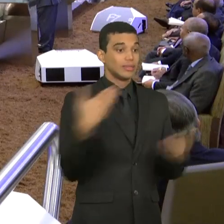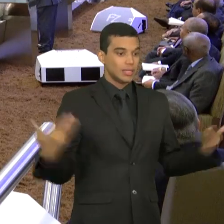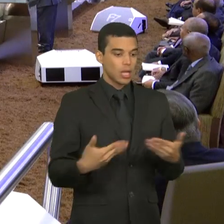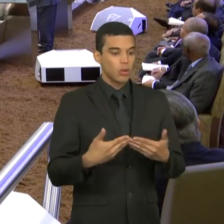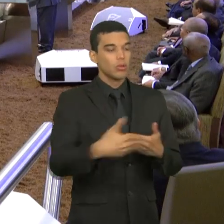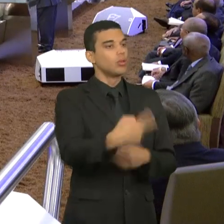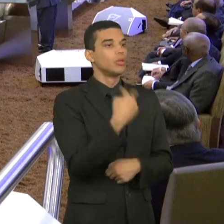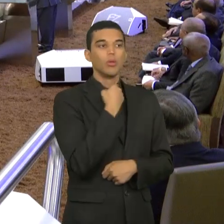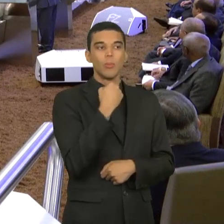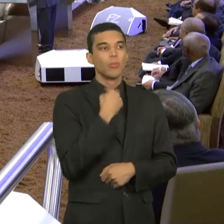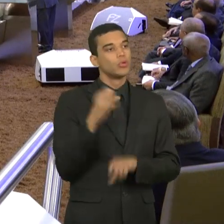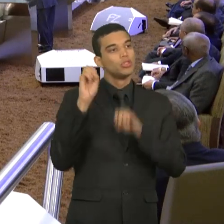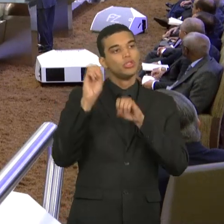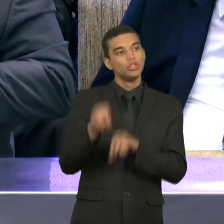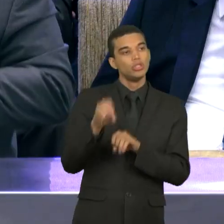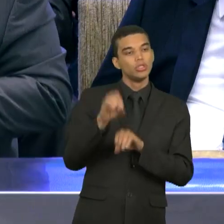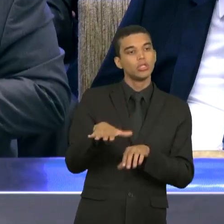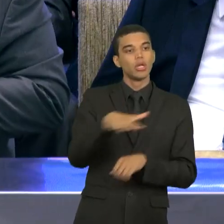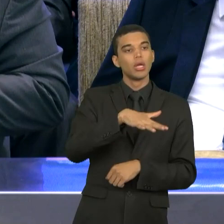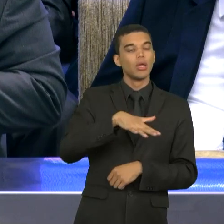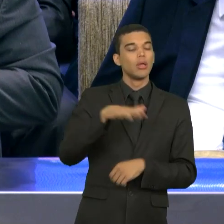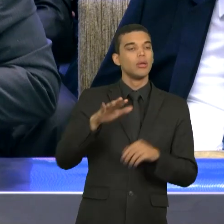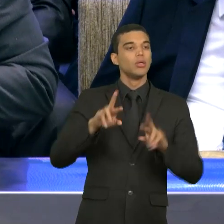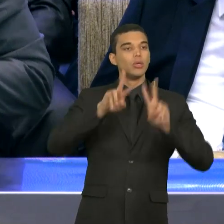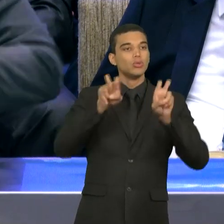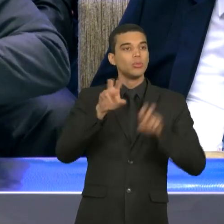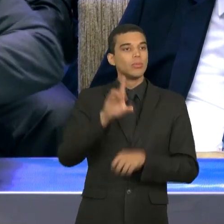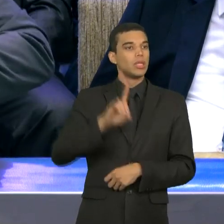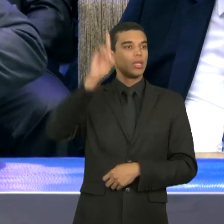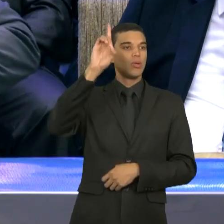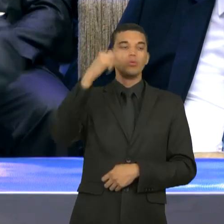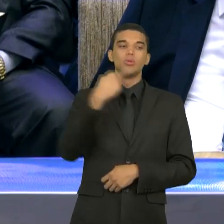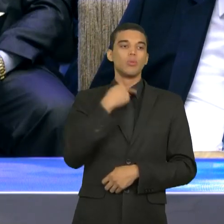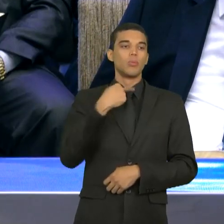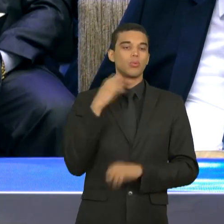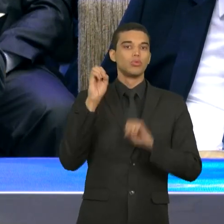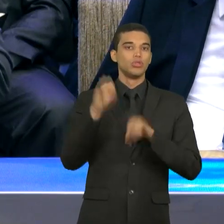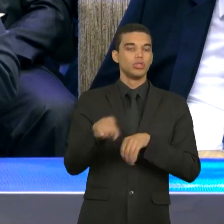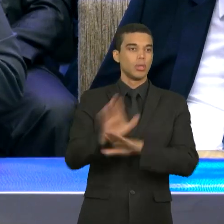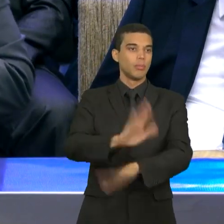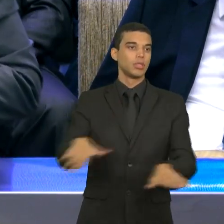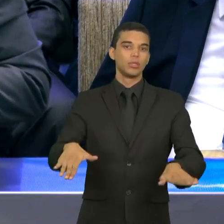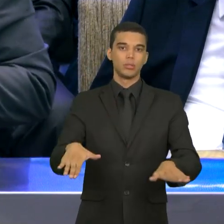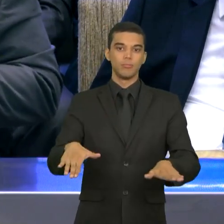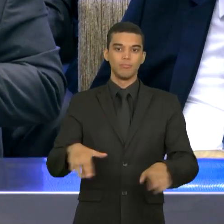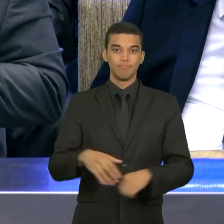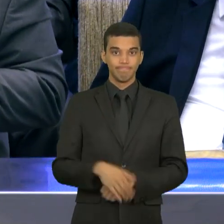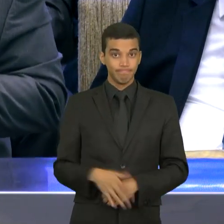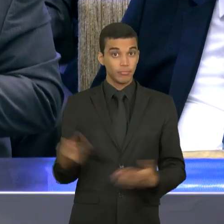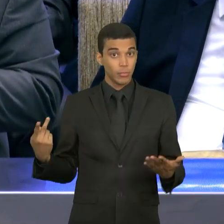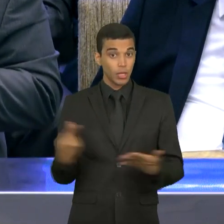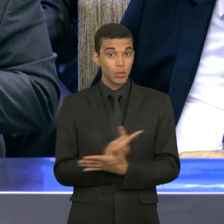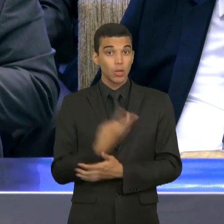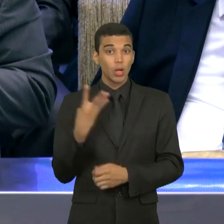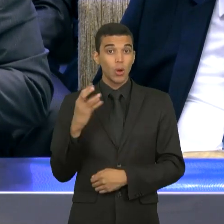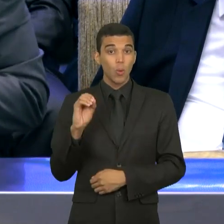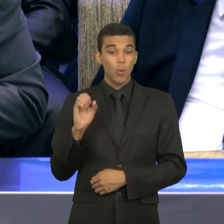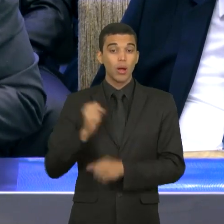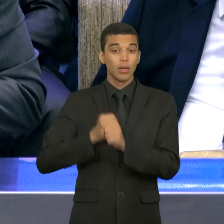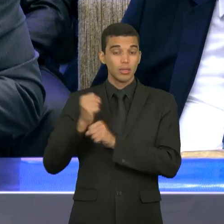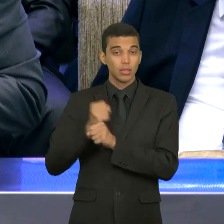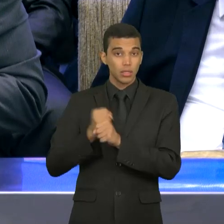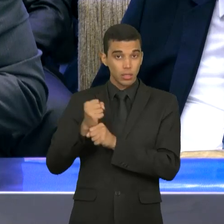extraíram a fé cristã eliminaram o cristianismo do currículo escolar isso aconteceu irmãos 40 Anos